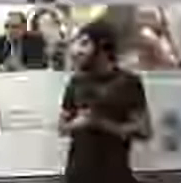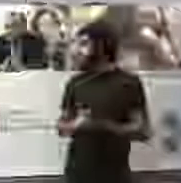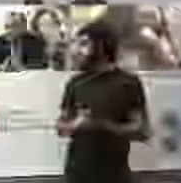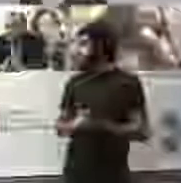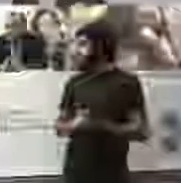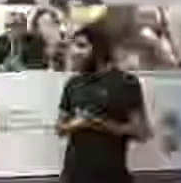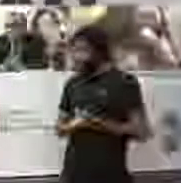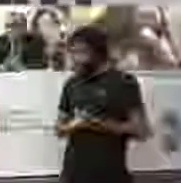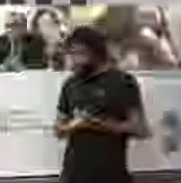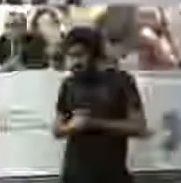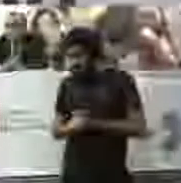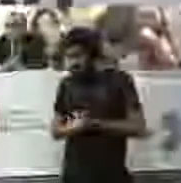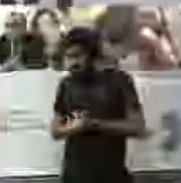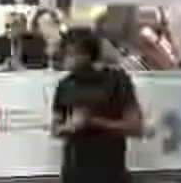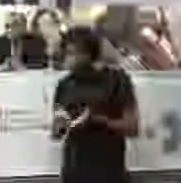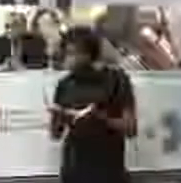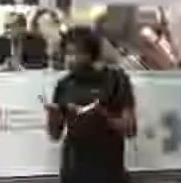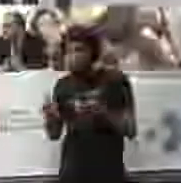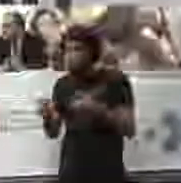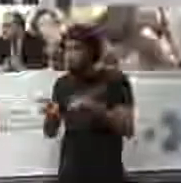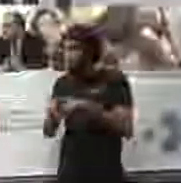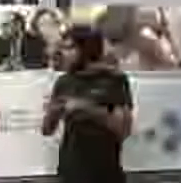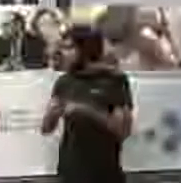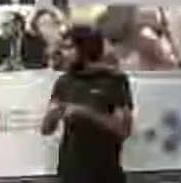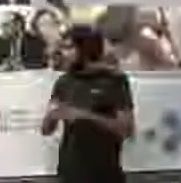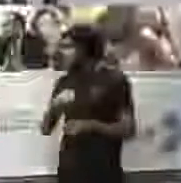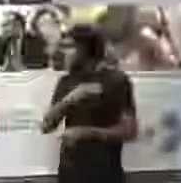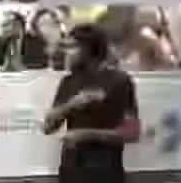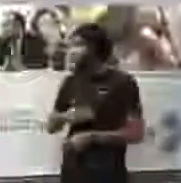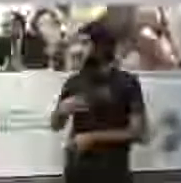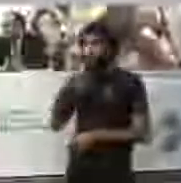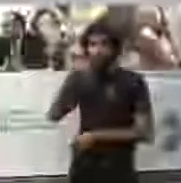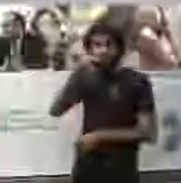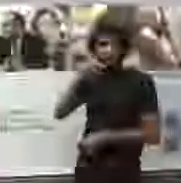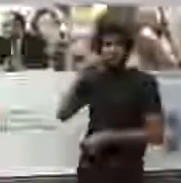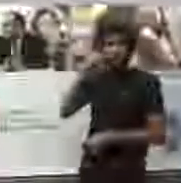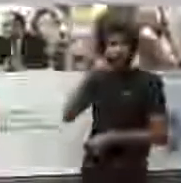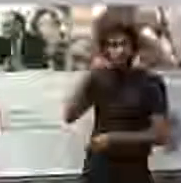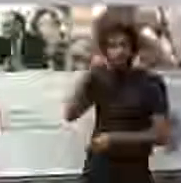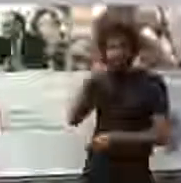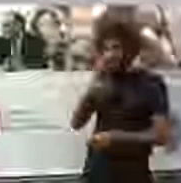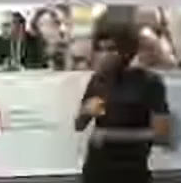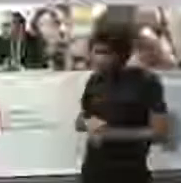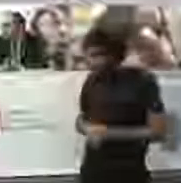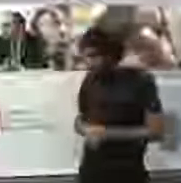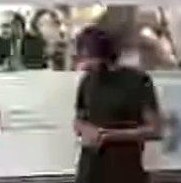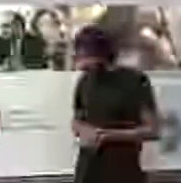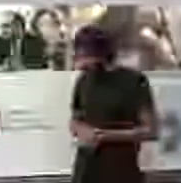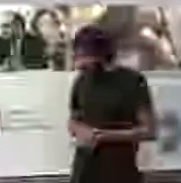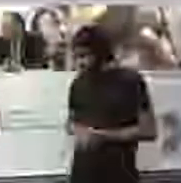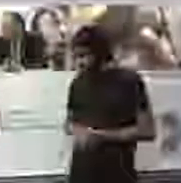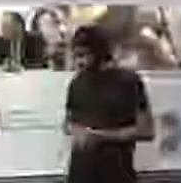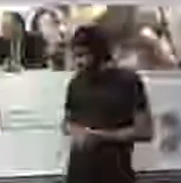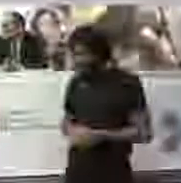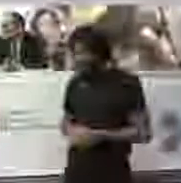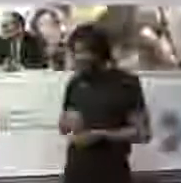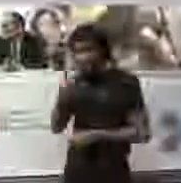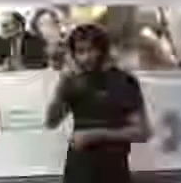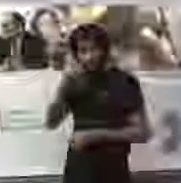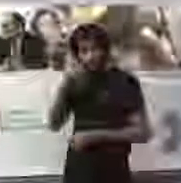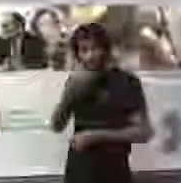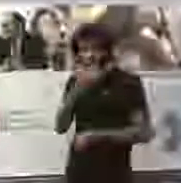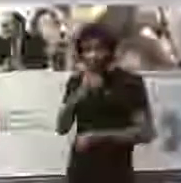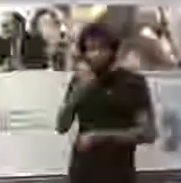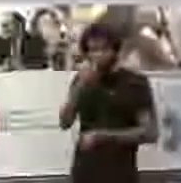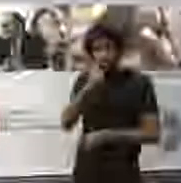miss são miguel no início também não cumprimentei as procuradoras os promotores as promotoras os promotores e